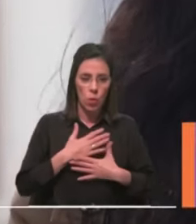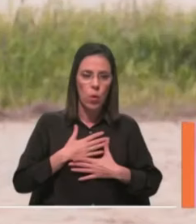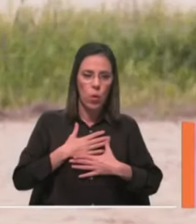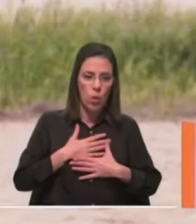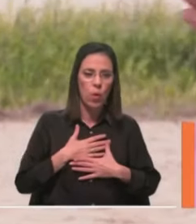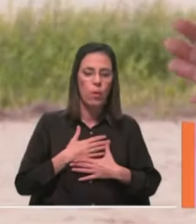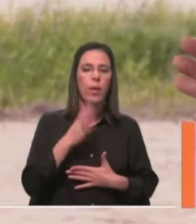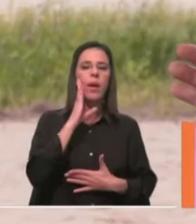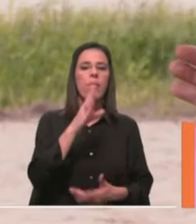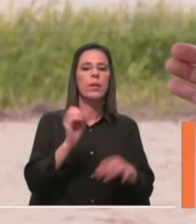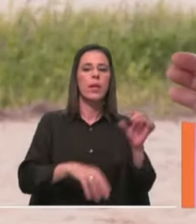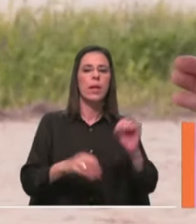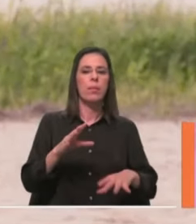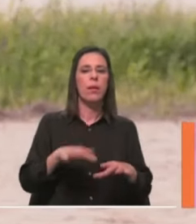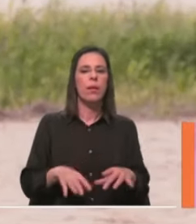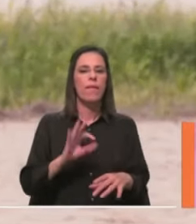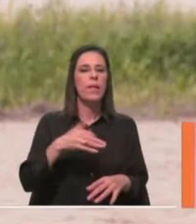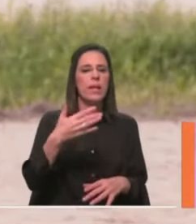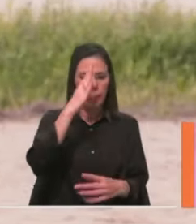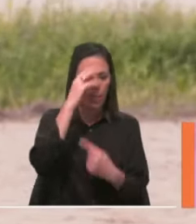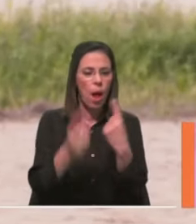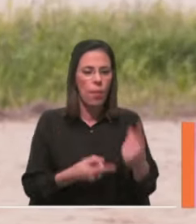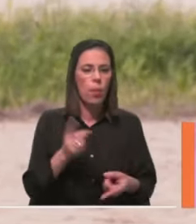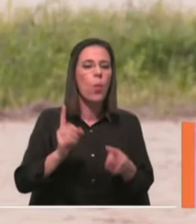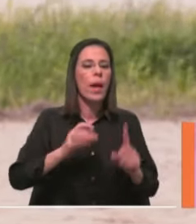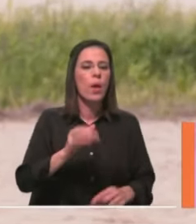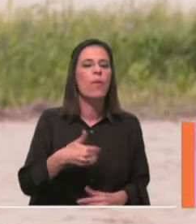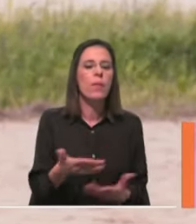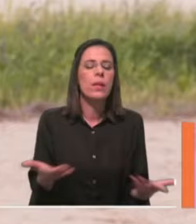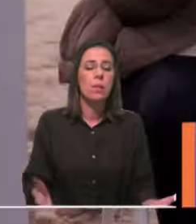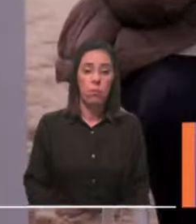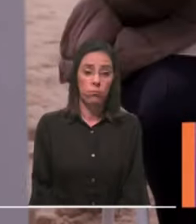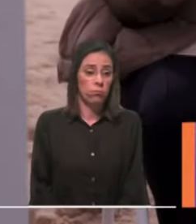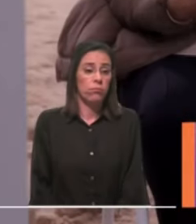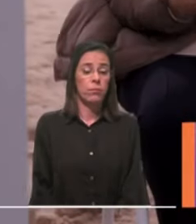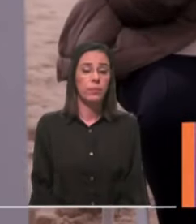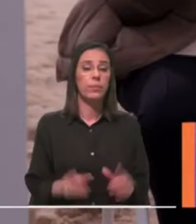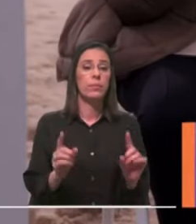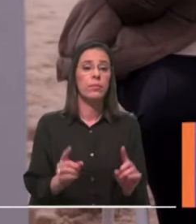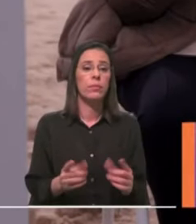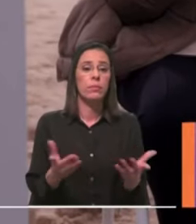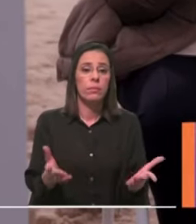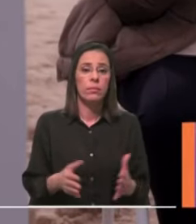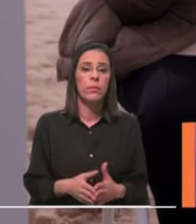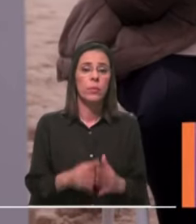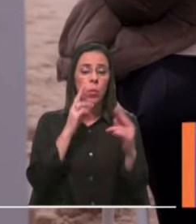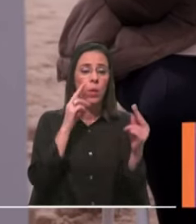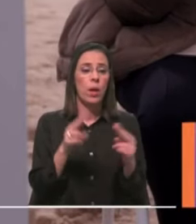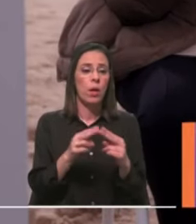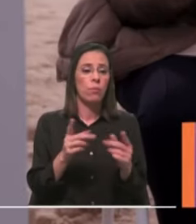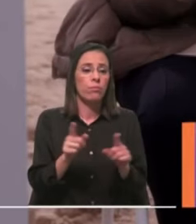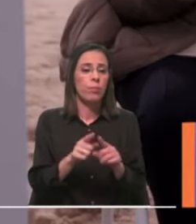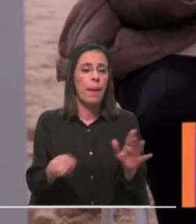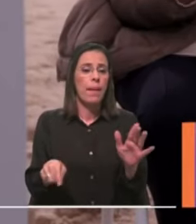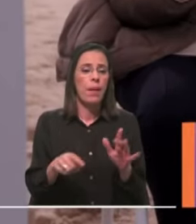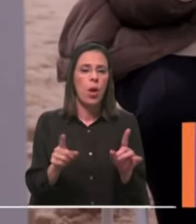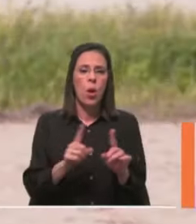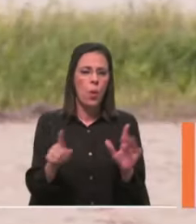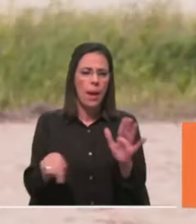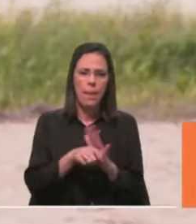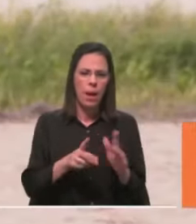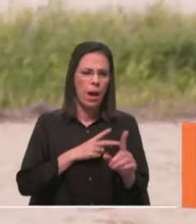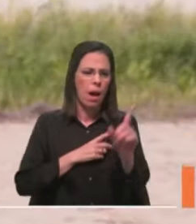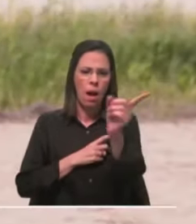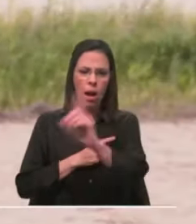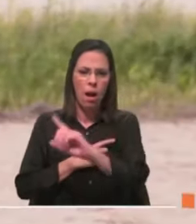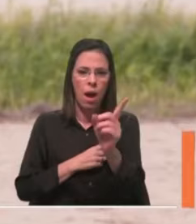que é que vocês sabiam do que é que se ia passar neste fim de semana? Sabiam alguma coisa ou não? Não, eu só sabia que vinha para uma... praxe académica? Não, não era uma praxe, era, que